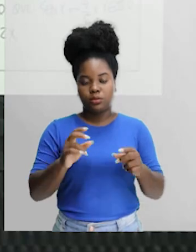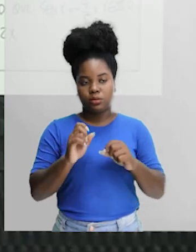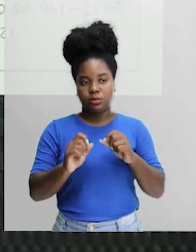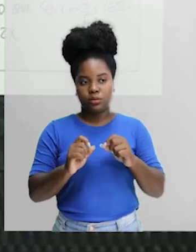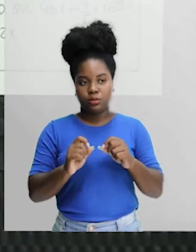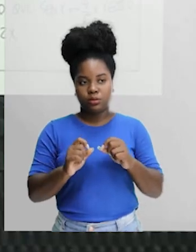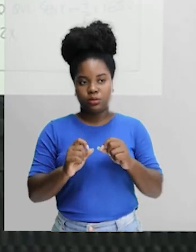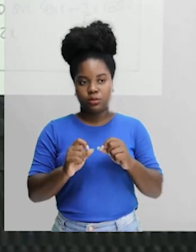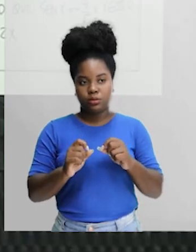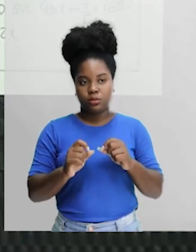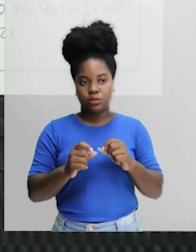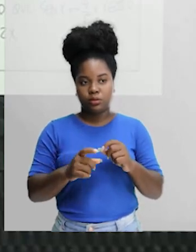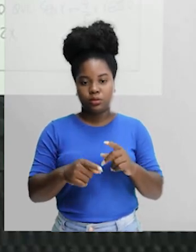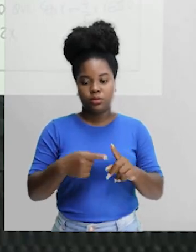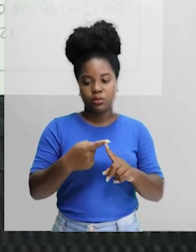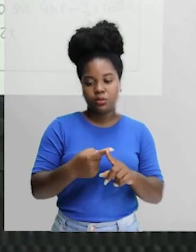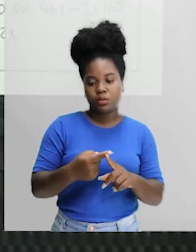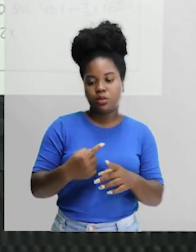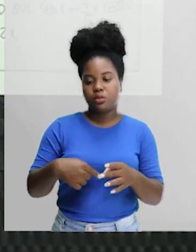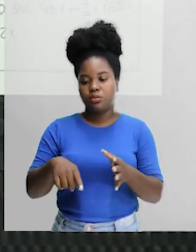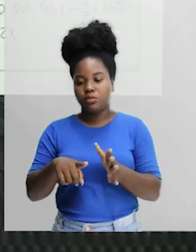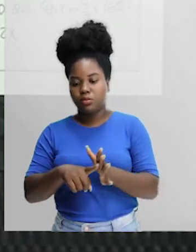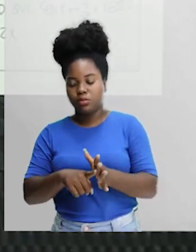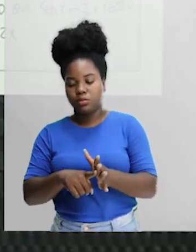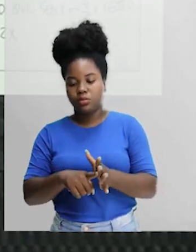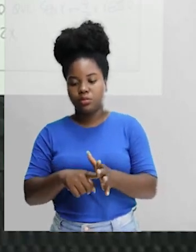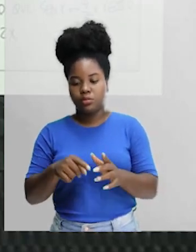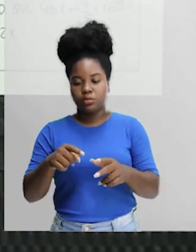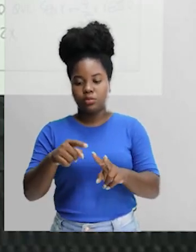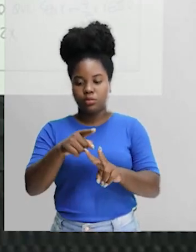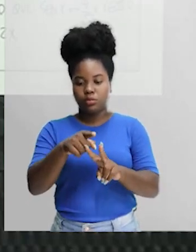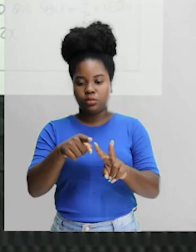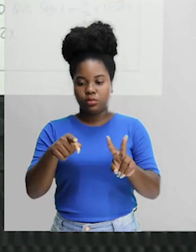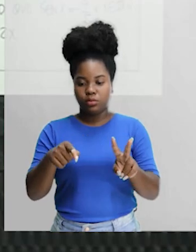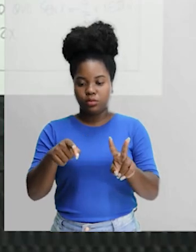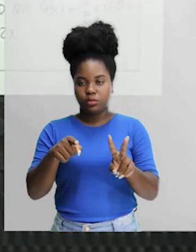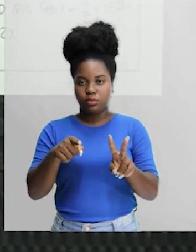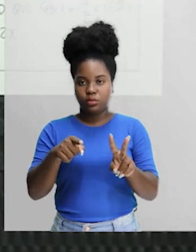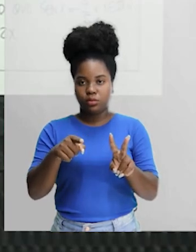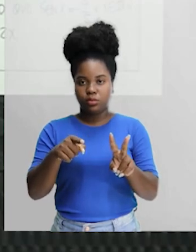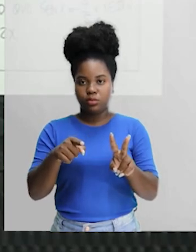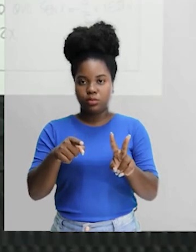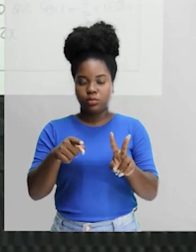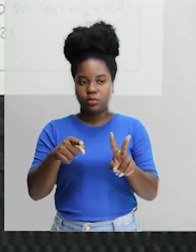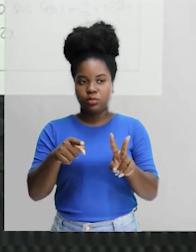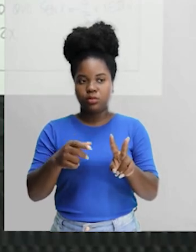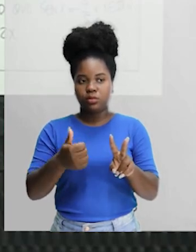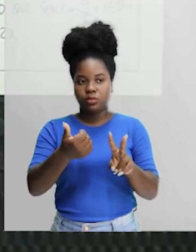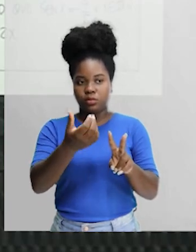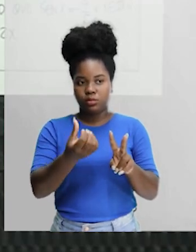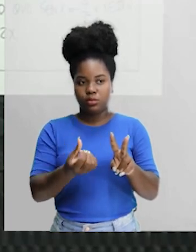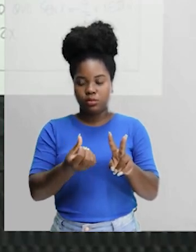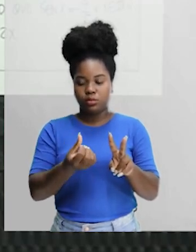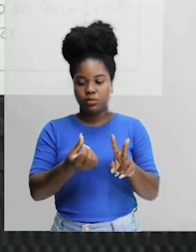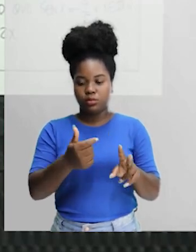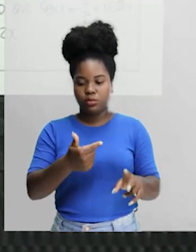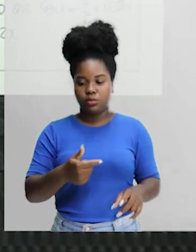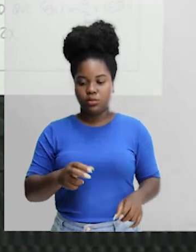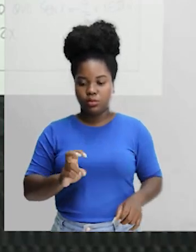igual a mais ou menos a raiz quadrada de 16 sobre 25.